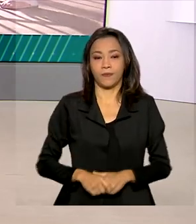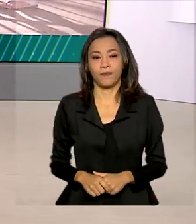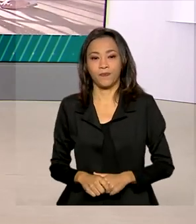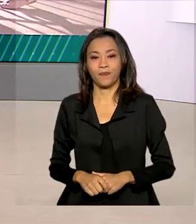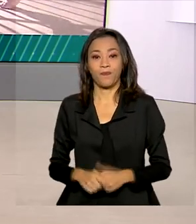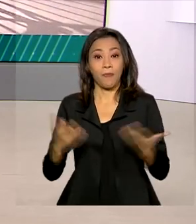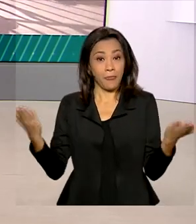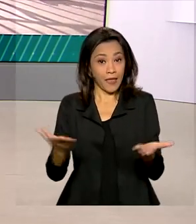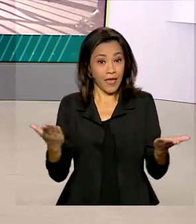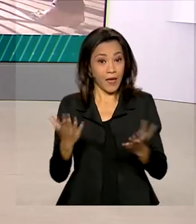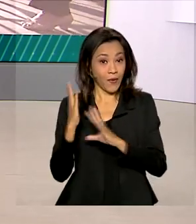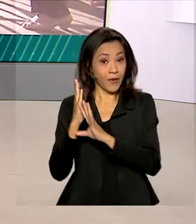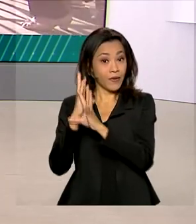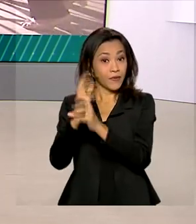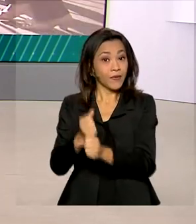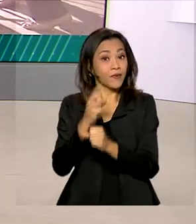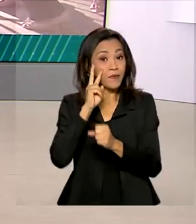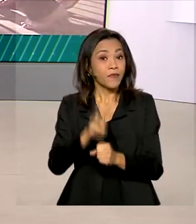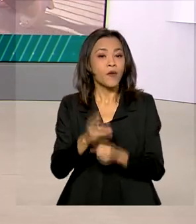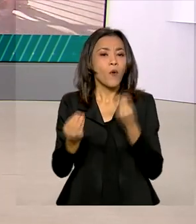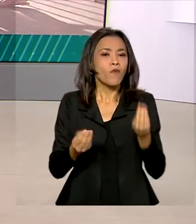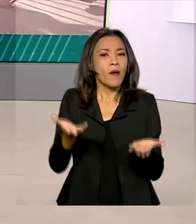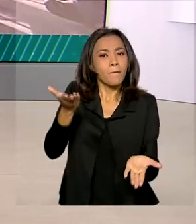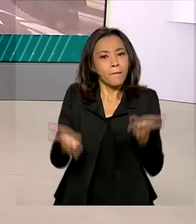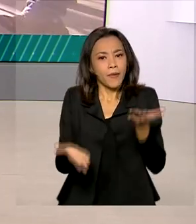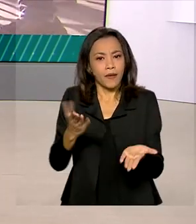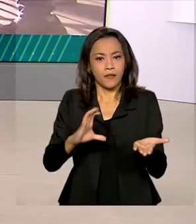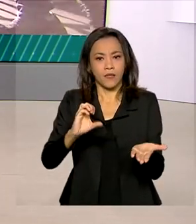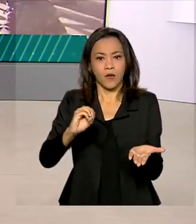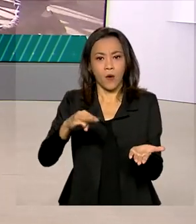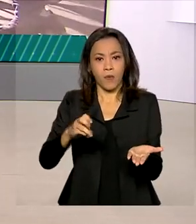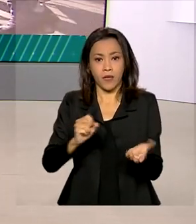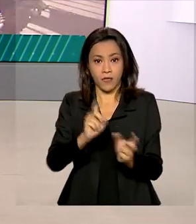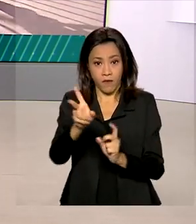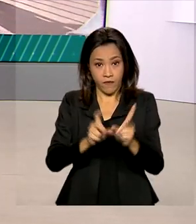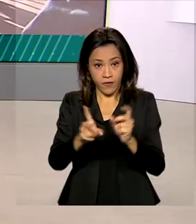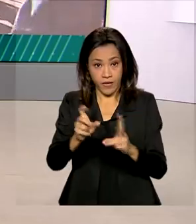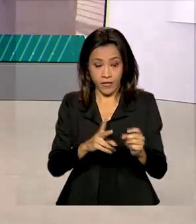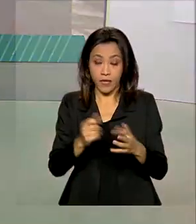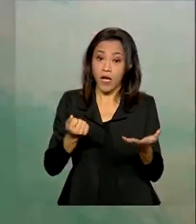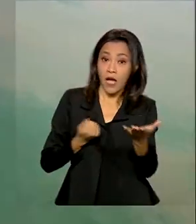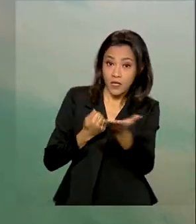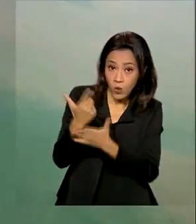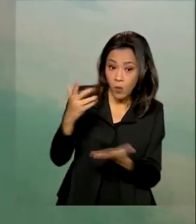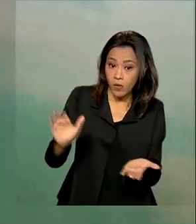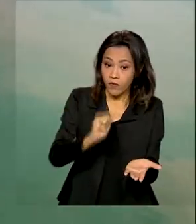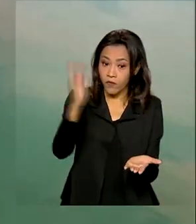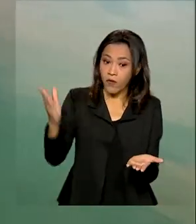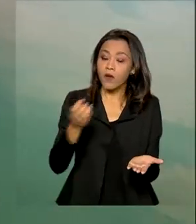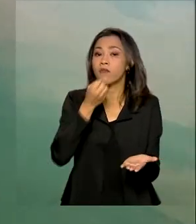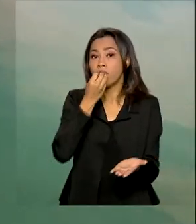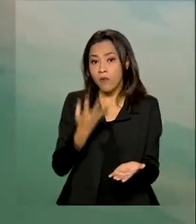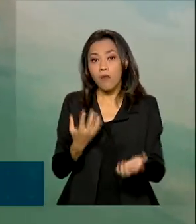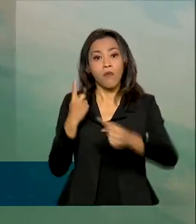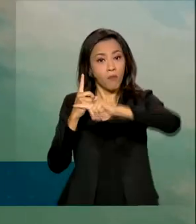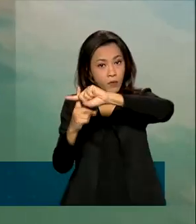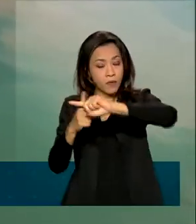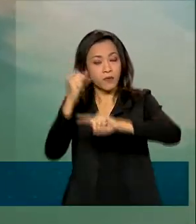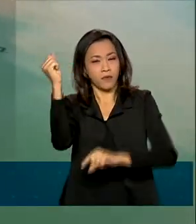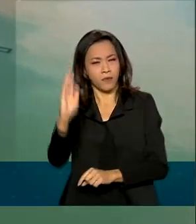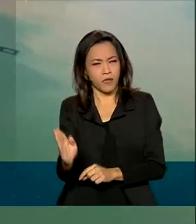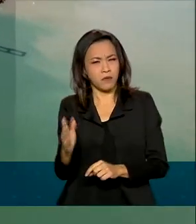a e agora balança comercial em maio o saldo entre as vendas e as compras do exterior e com positivo para o Brasil